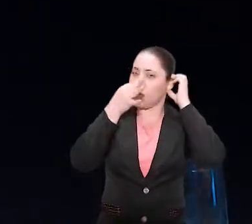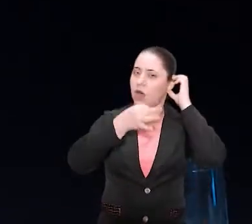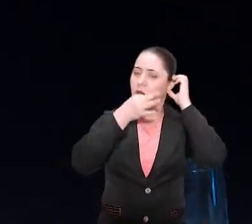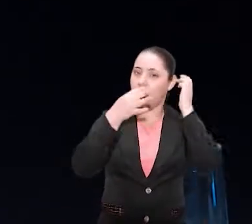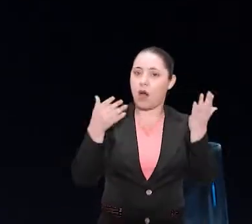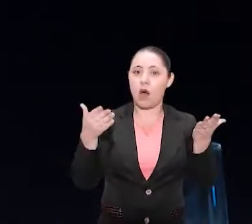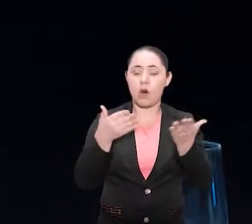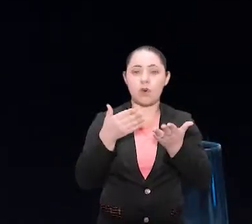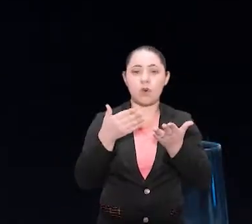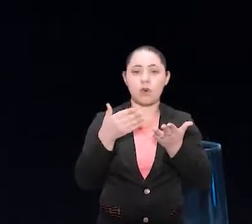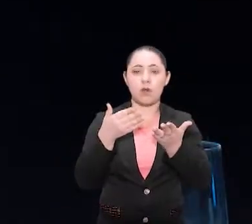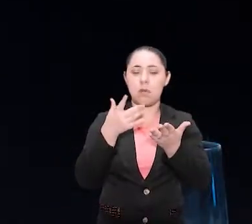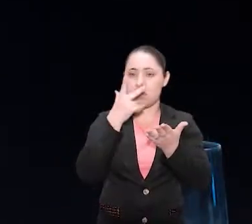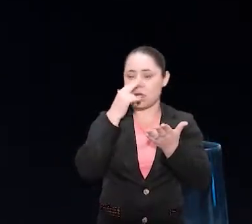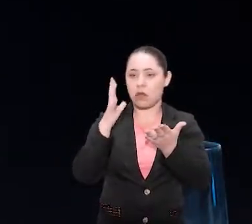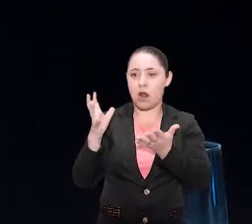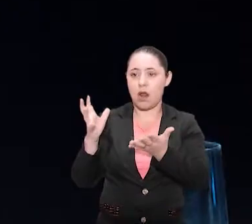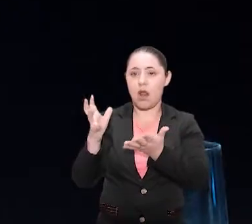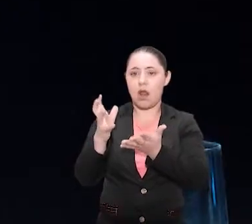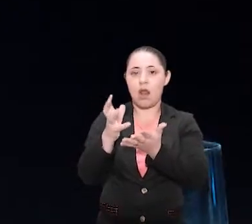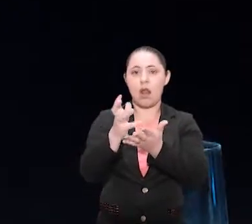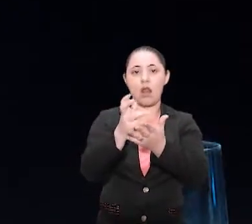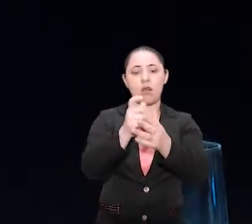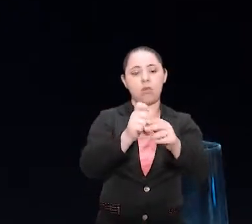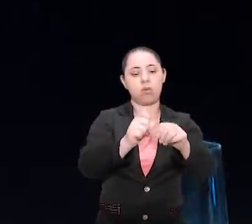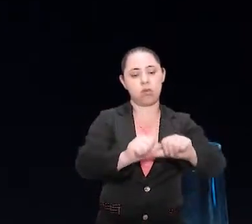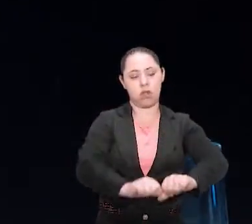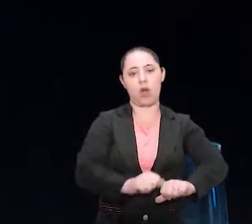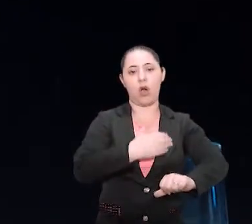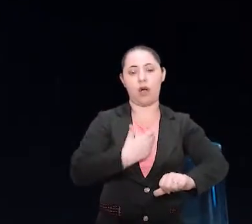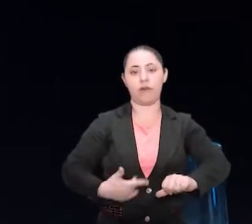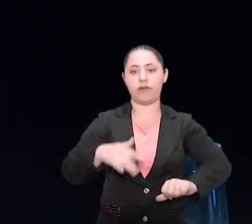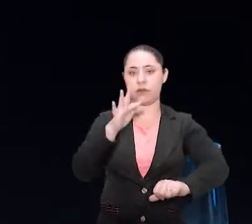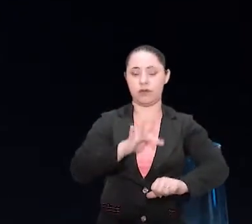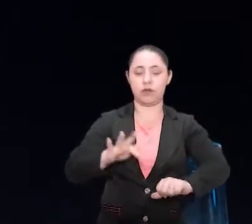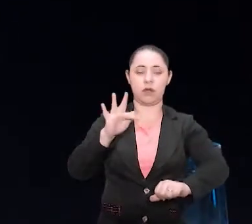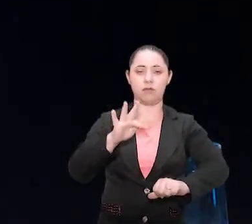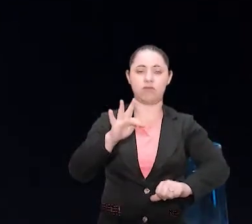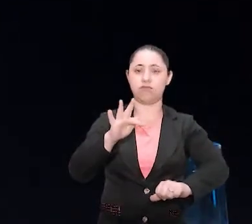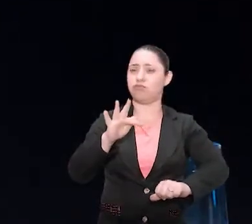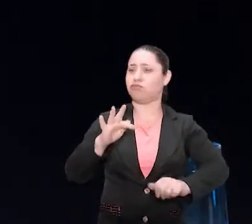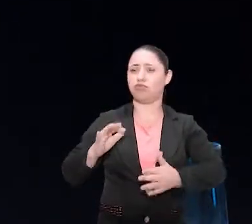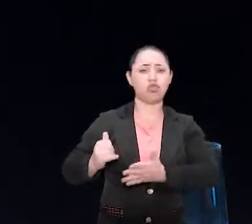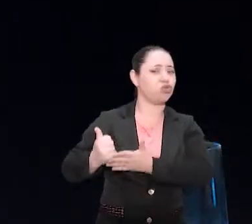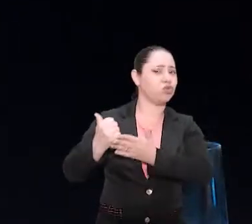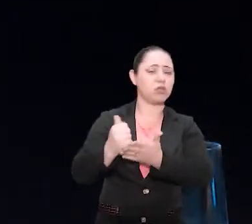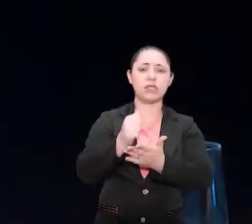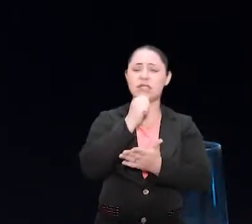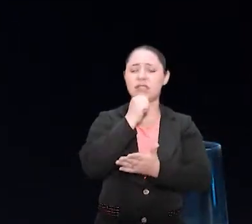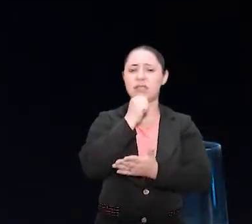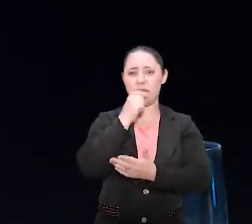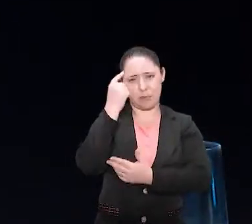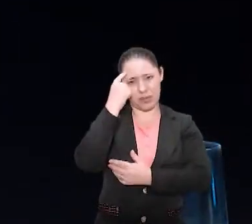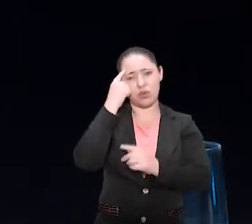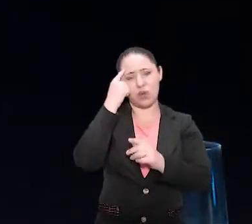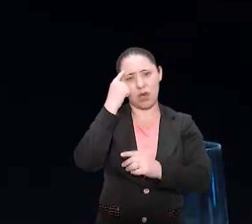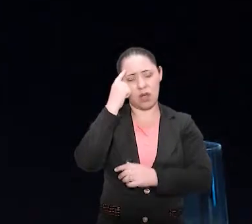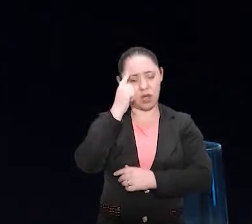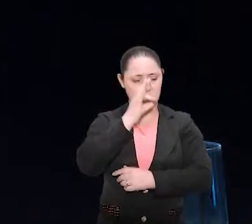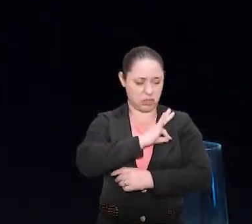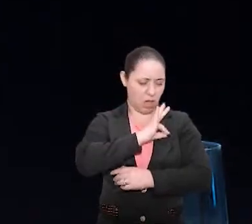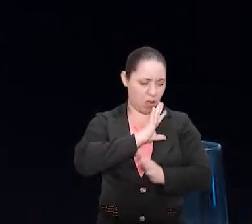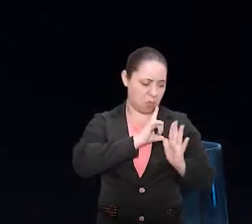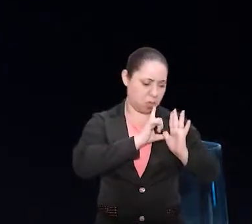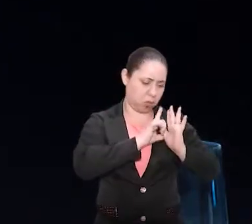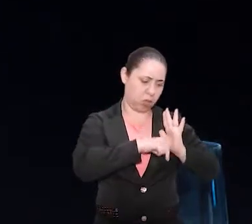momento que a arrecadação desabou, que o governo federal não tinha socorrido ainda. Você chegou a imaginar que ia atrasar a folha? Como é que era o dia a dia,